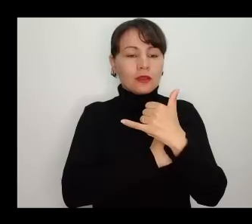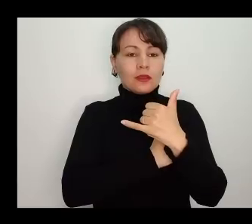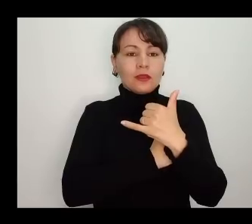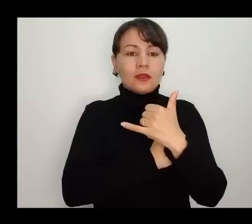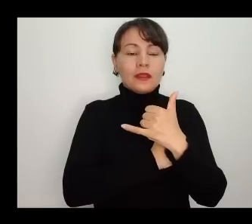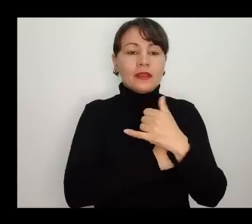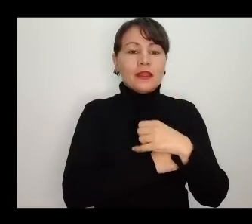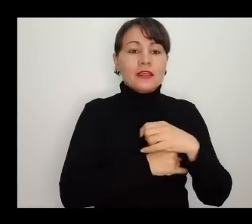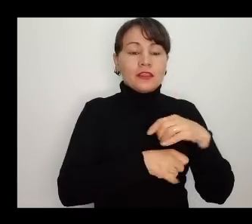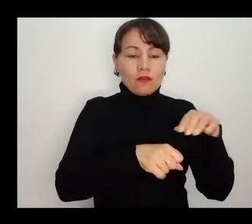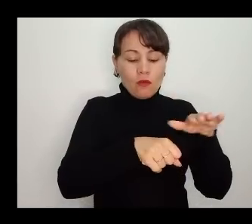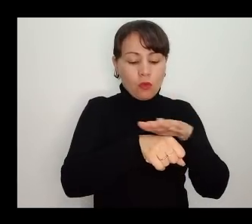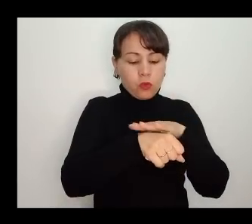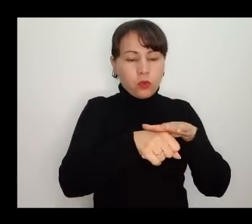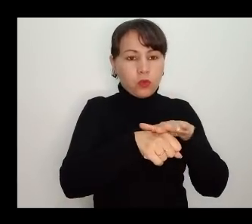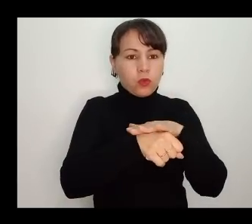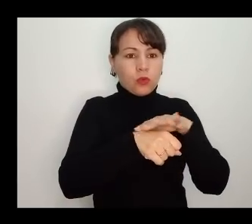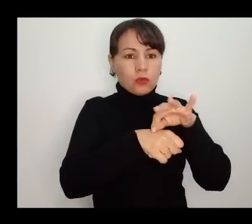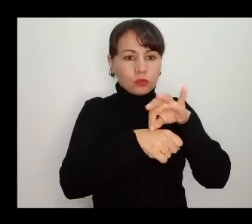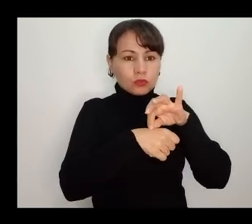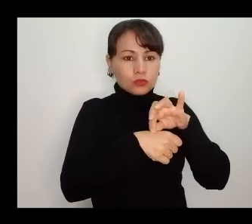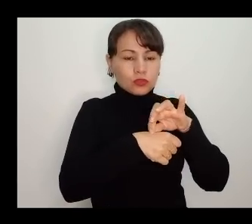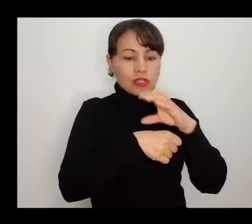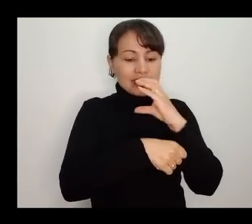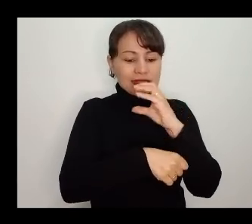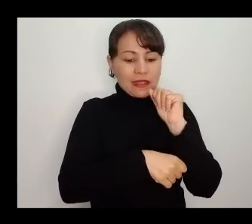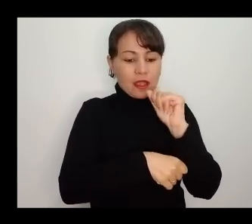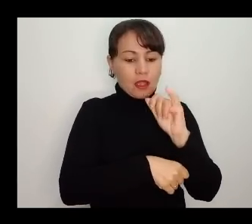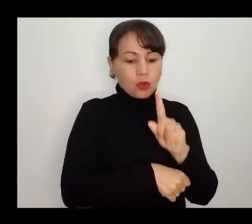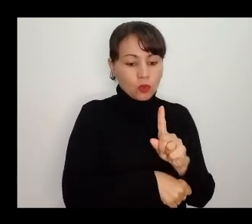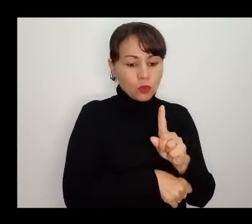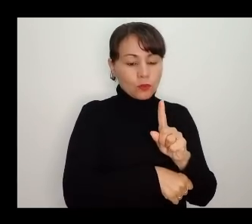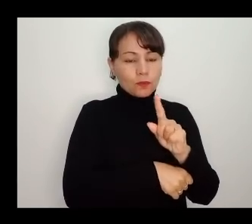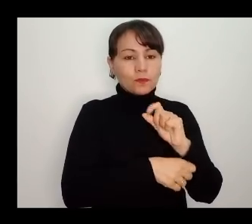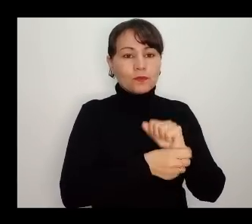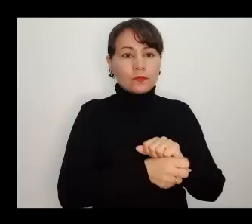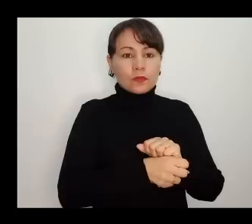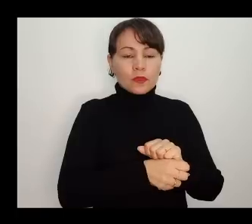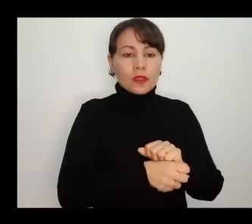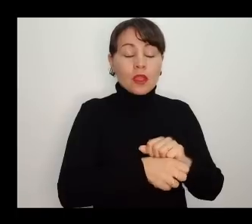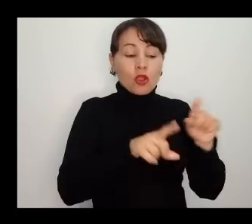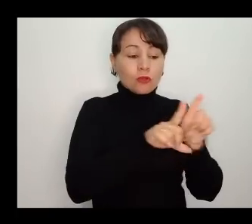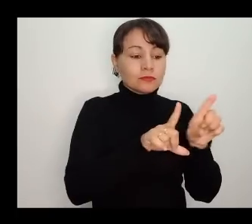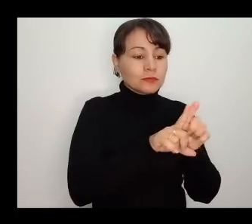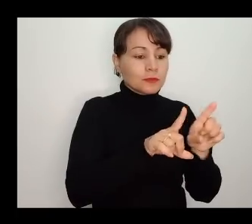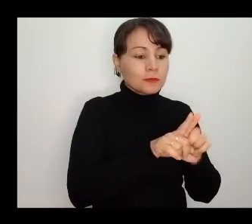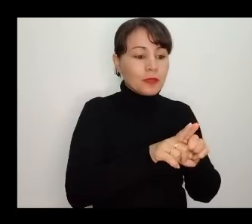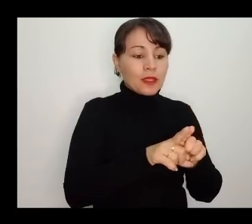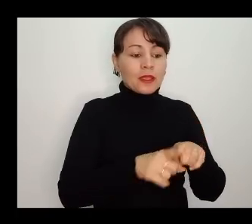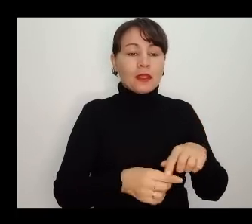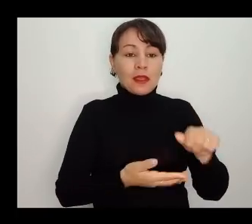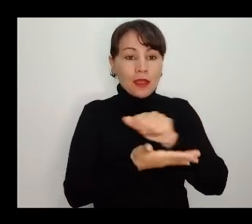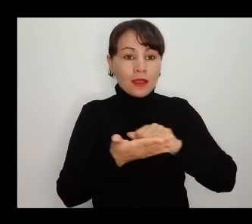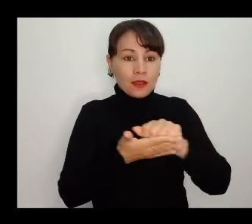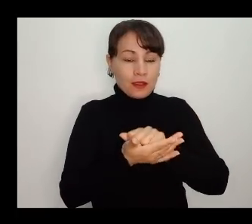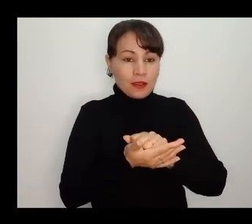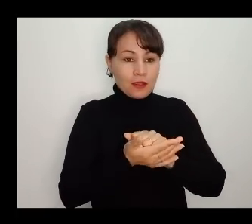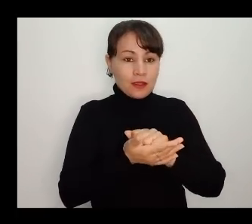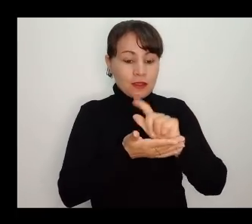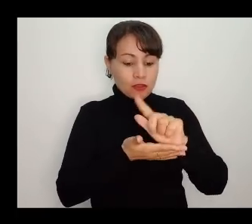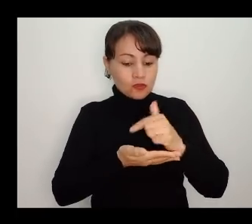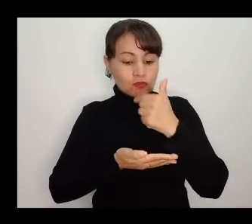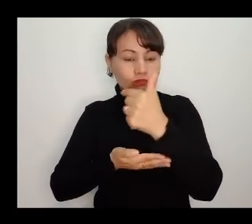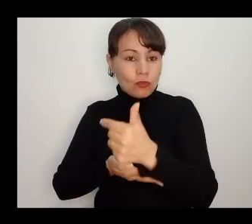vai atingir células da área CA1 do hipocampo, assim como também nós podemos ter